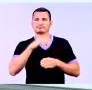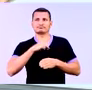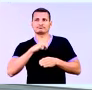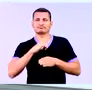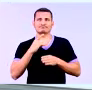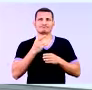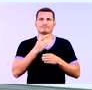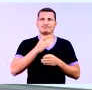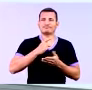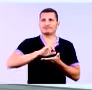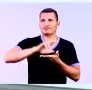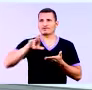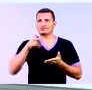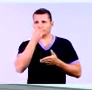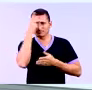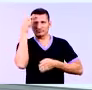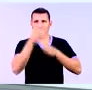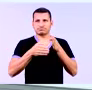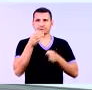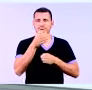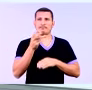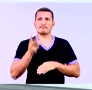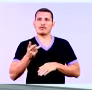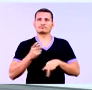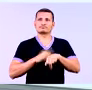muitas pessoas, muitos usuários acessando ao mesmo